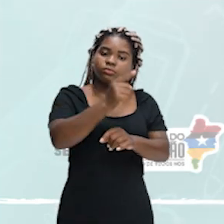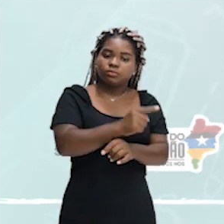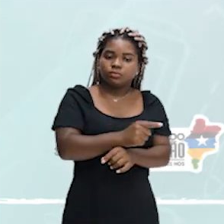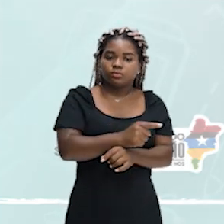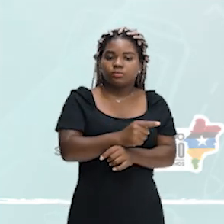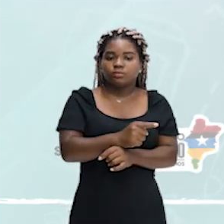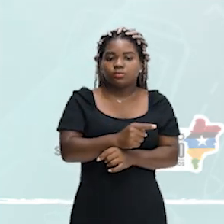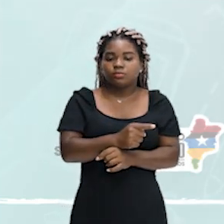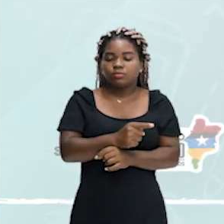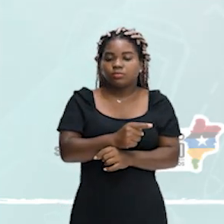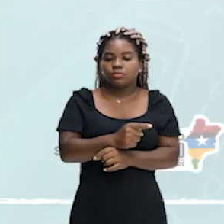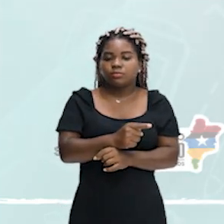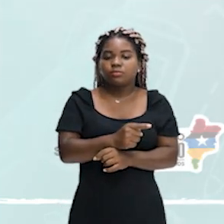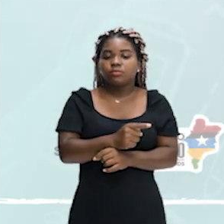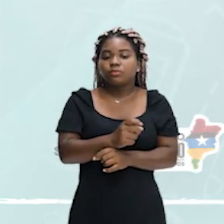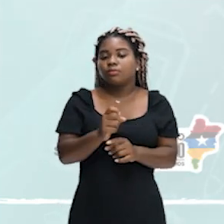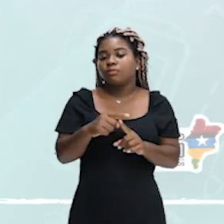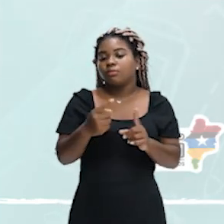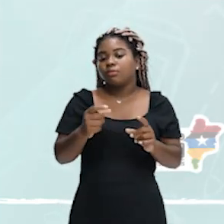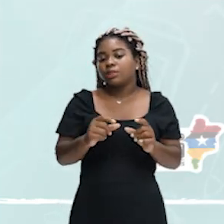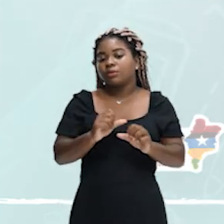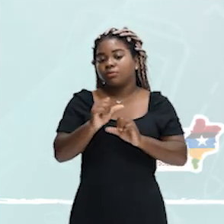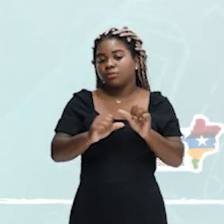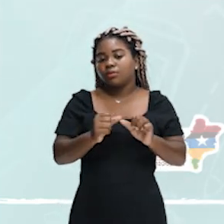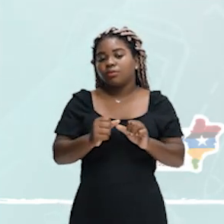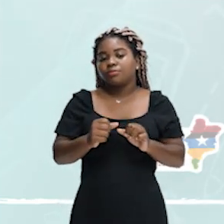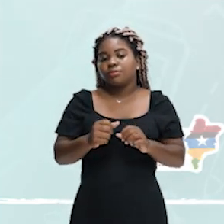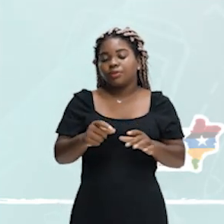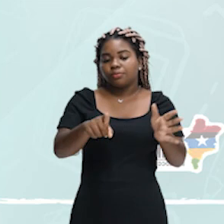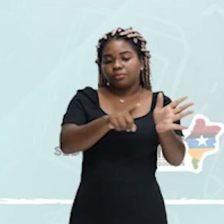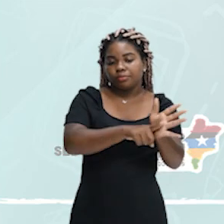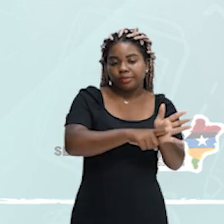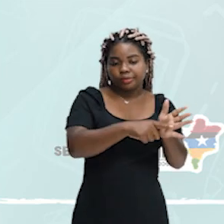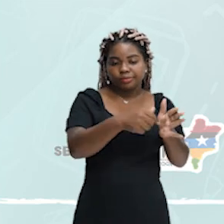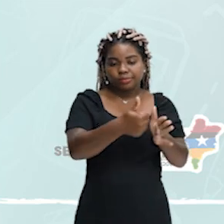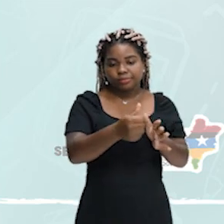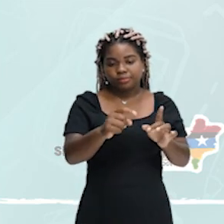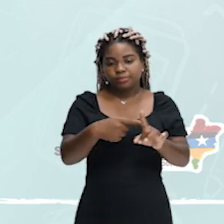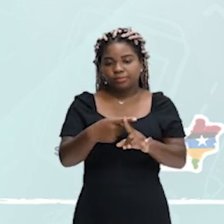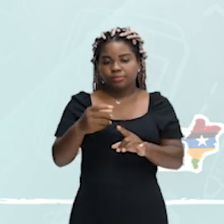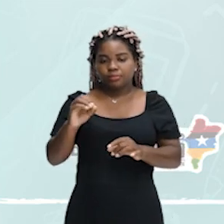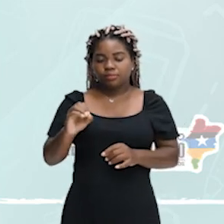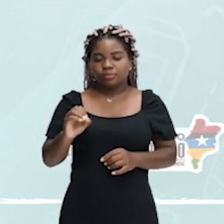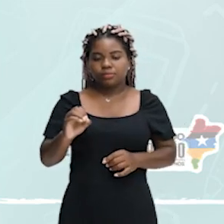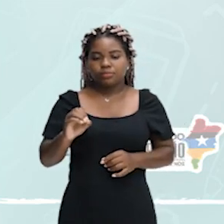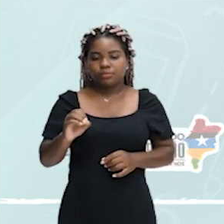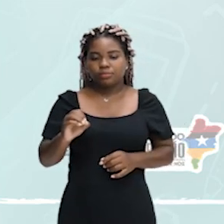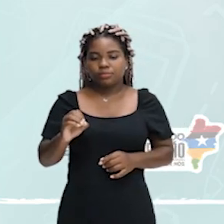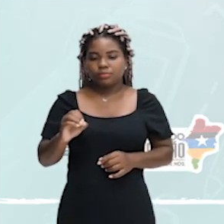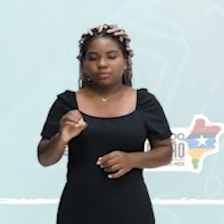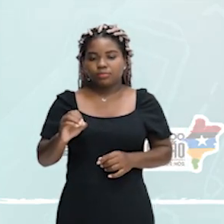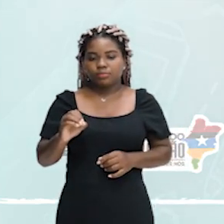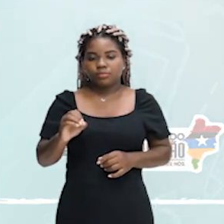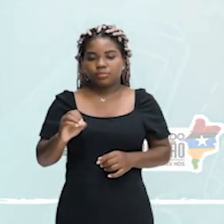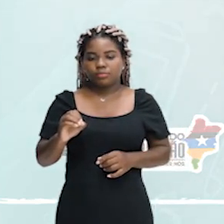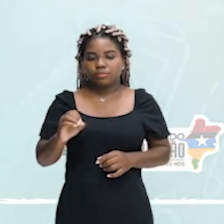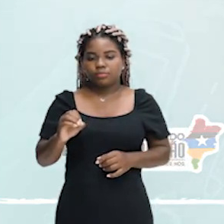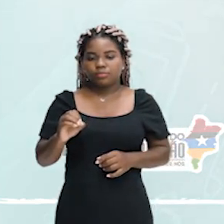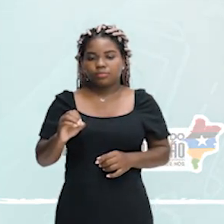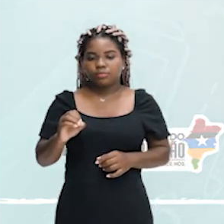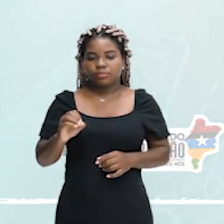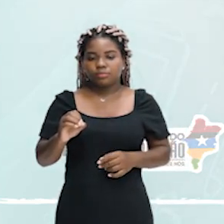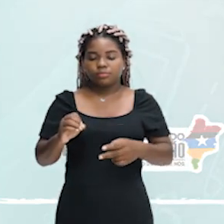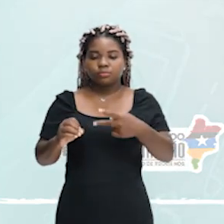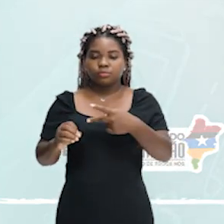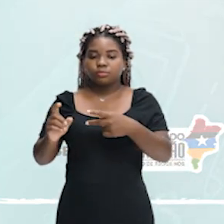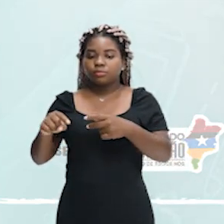do 0, como para depois do 1, só que vai com sinal trocado. Então, nós vamos ter menos 1 mais 0, aqui, tá? Nesse